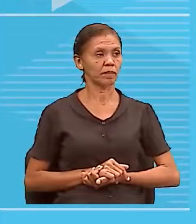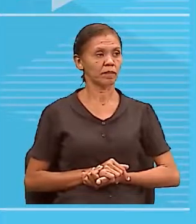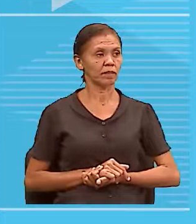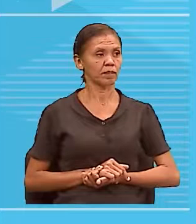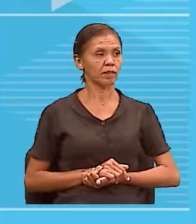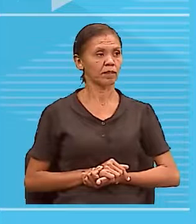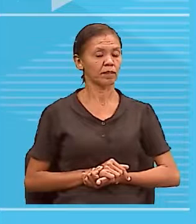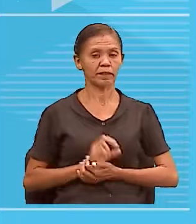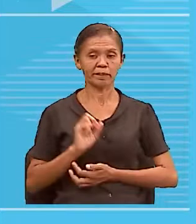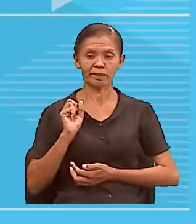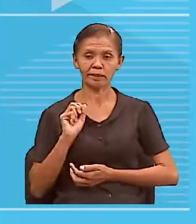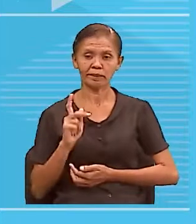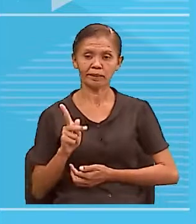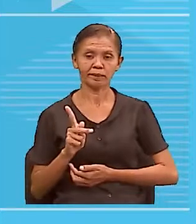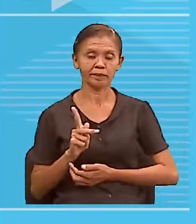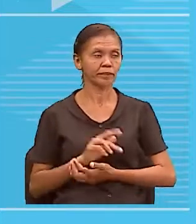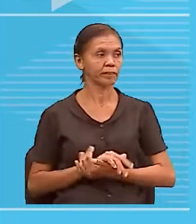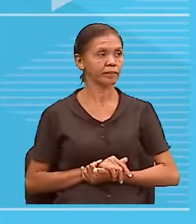Oi ok